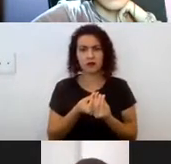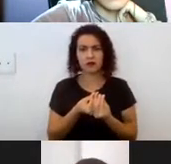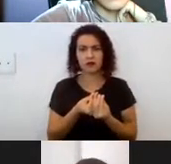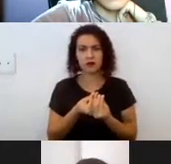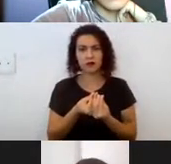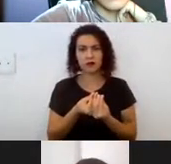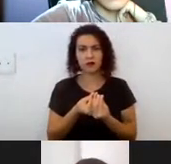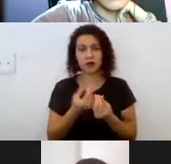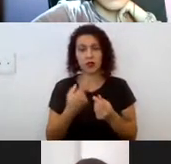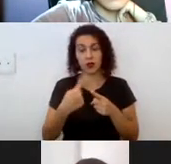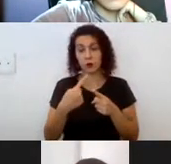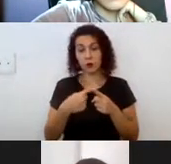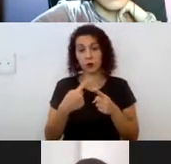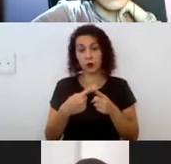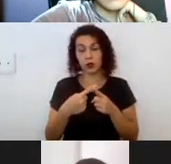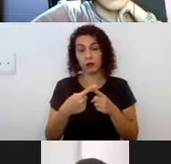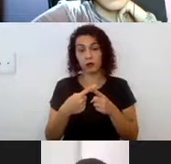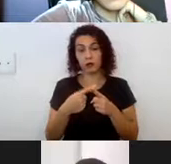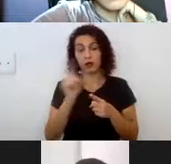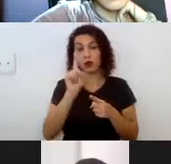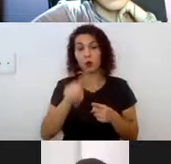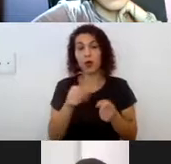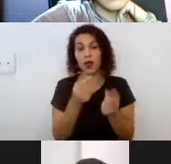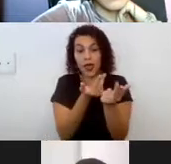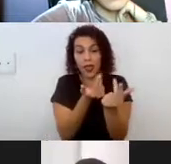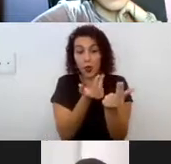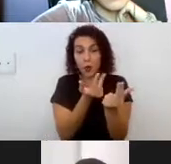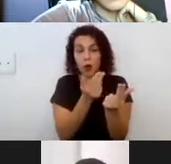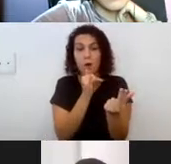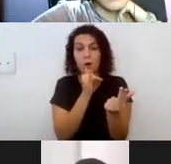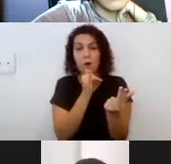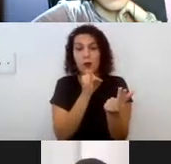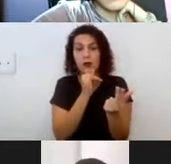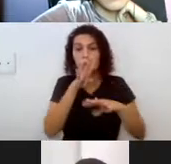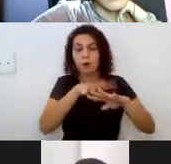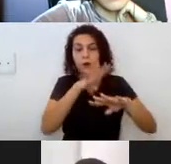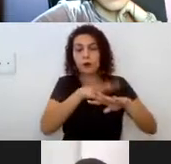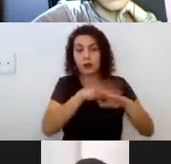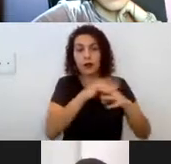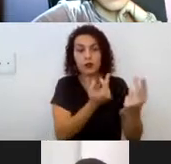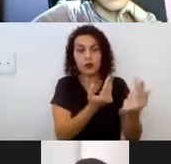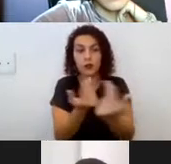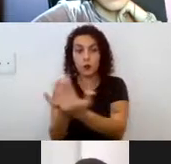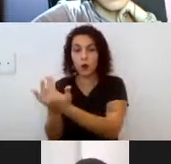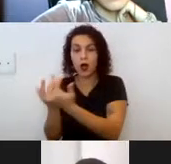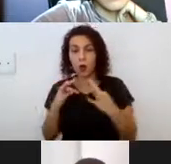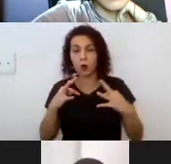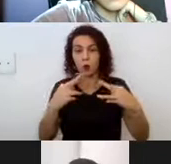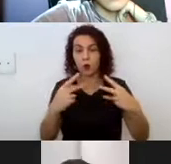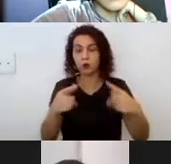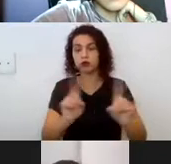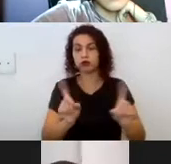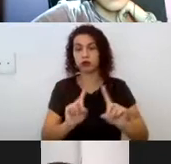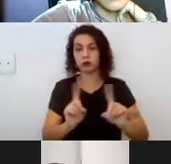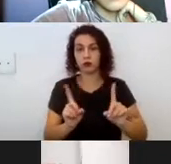diferentes porque ela não é igual ao no sentido matemático no sentido